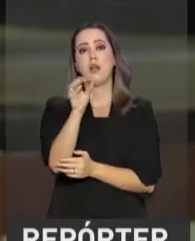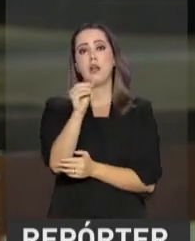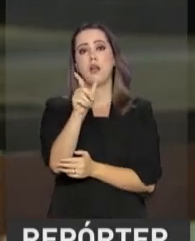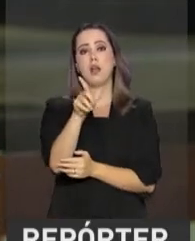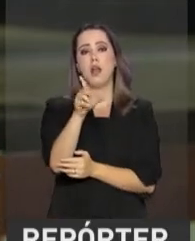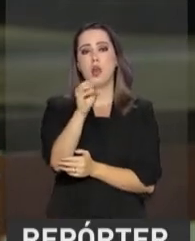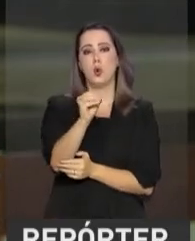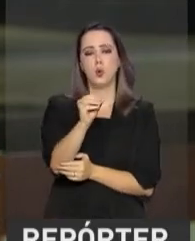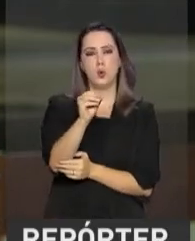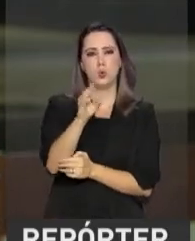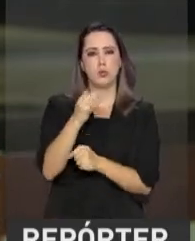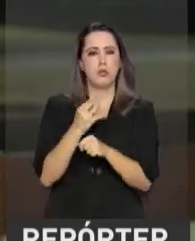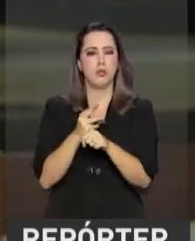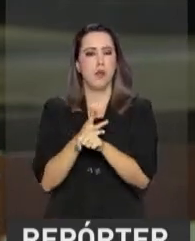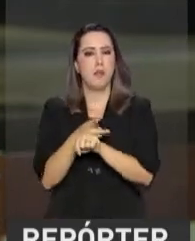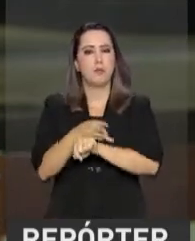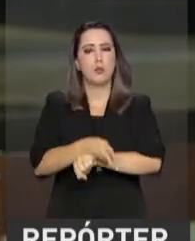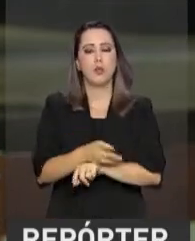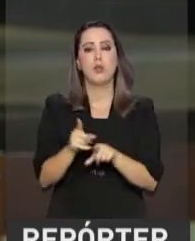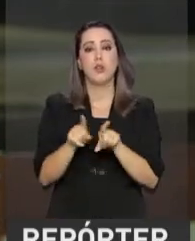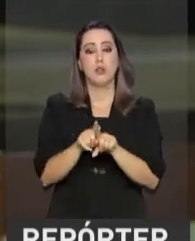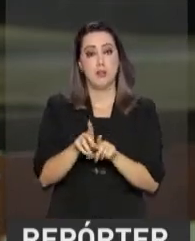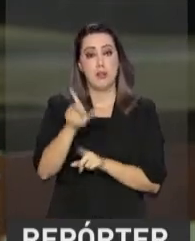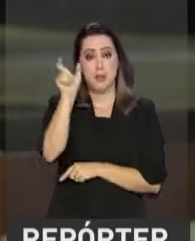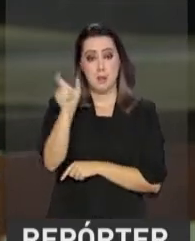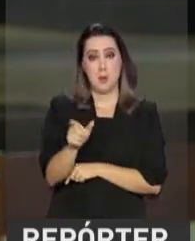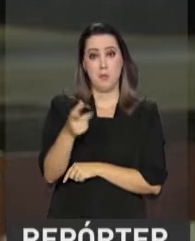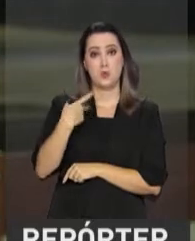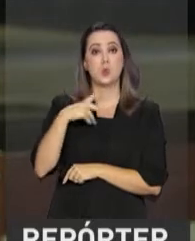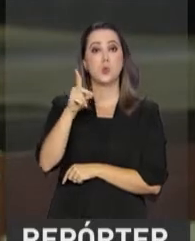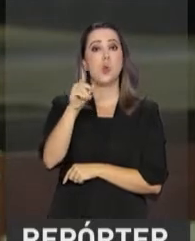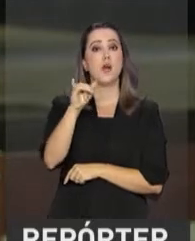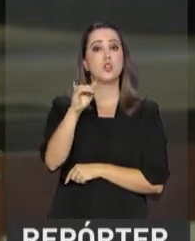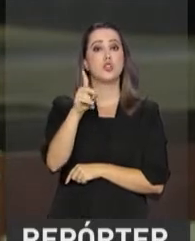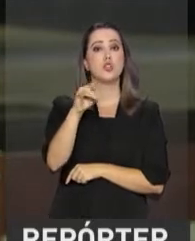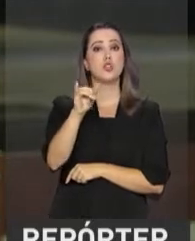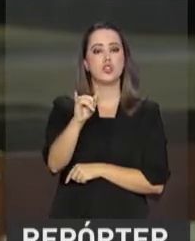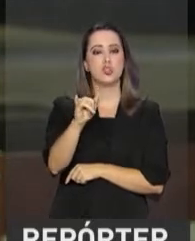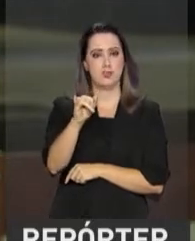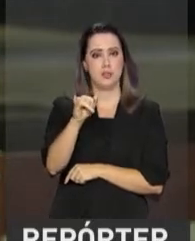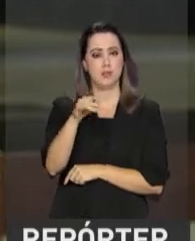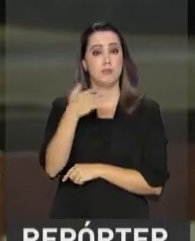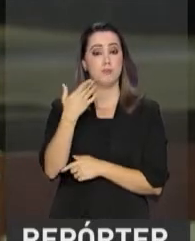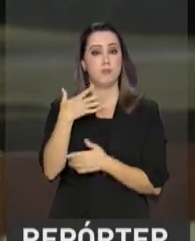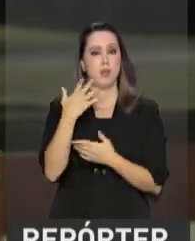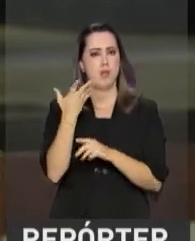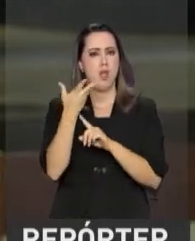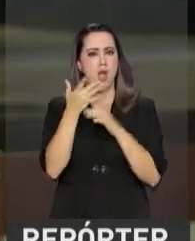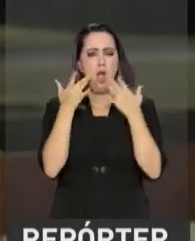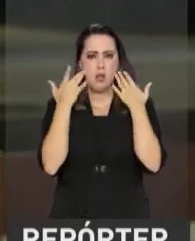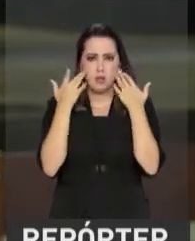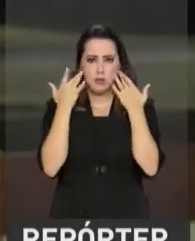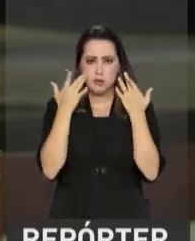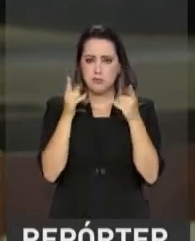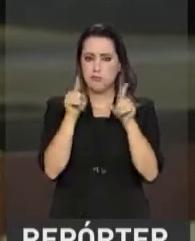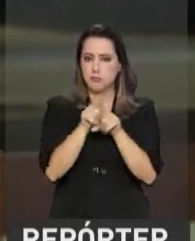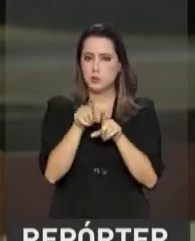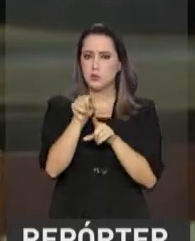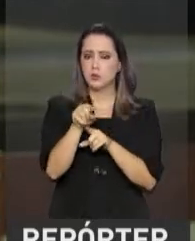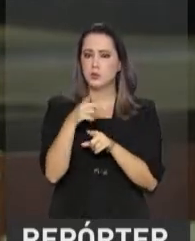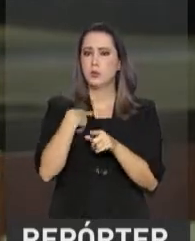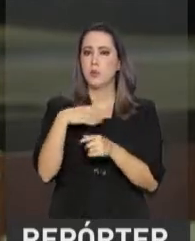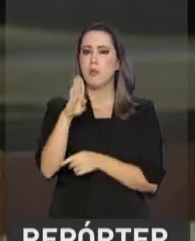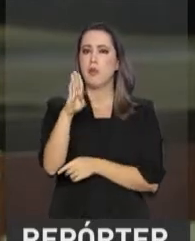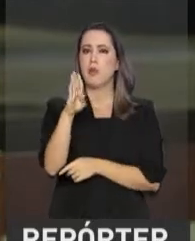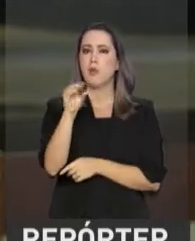Madrugada, também o comediante de Mocó, Renato Aragão, José Bonifácio de Oliveira Sobrinho, o Boni, empresário,